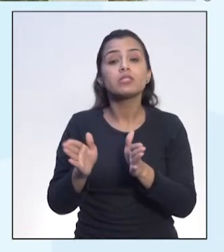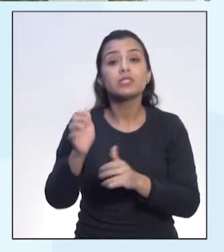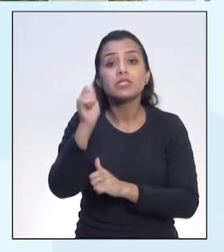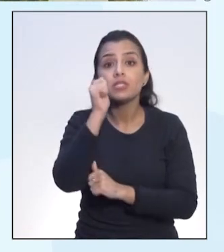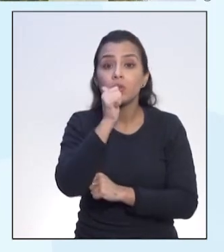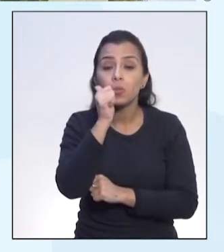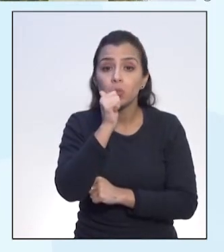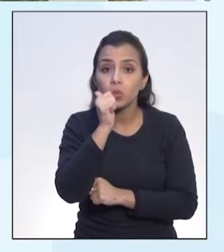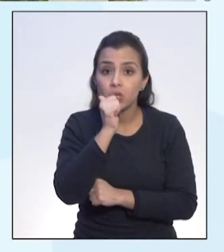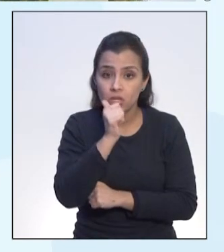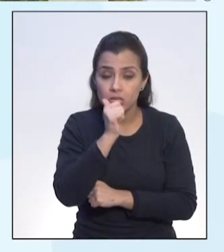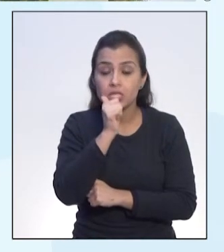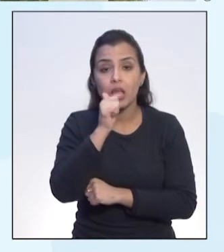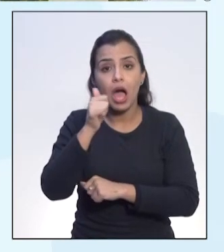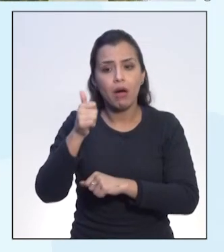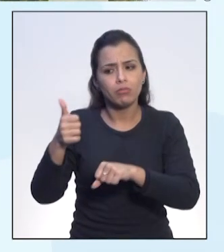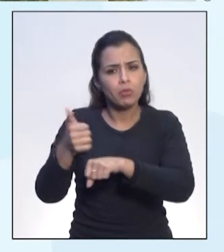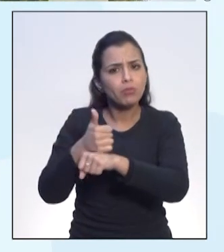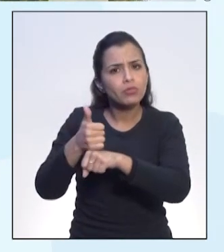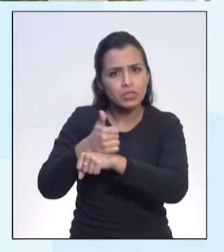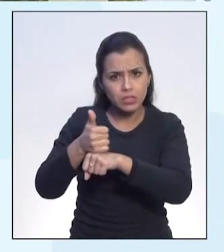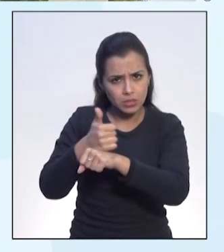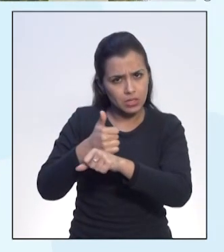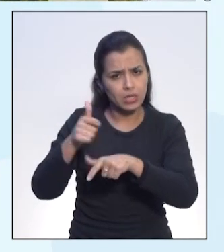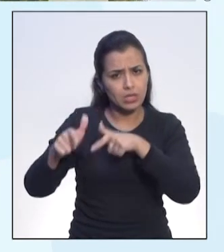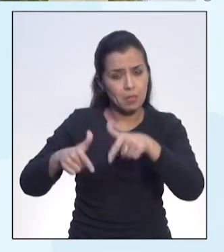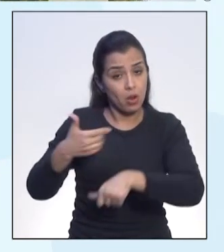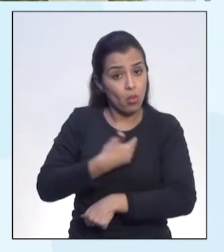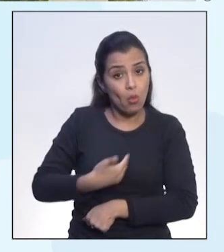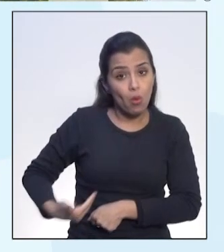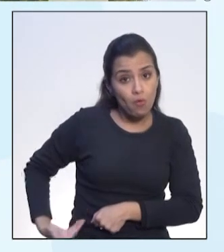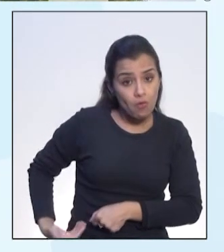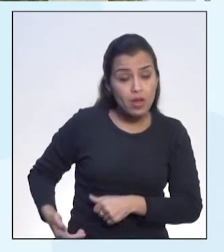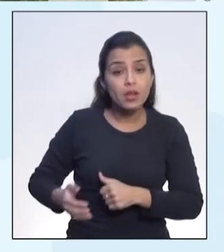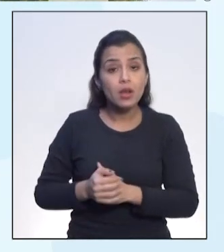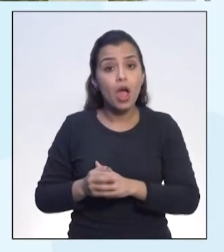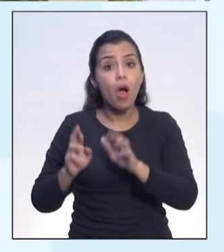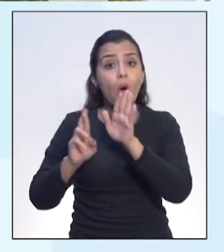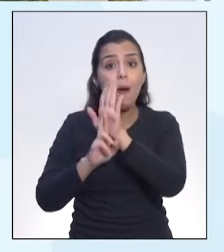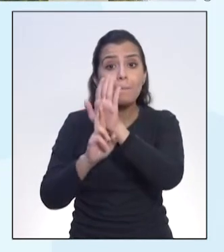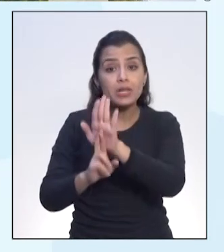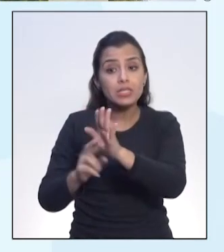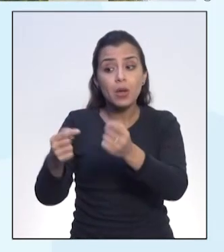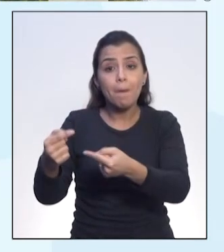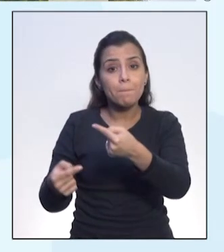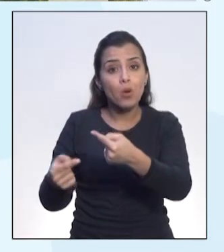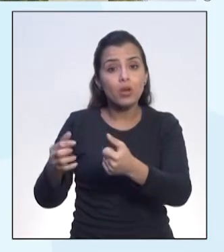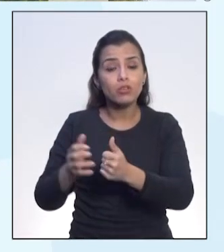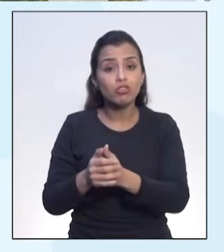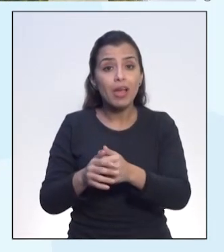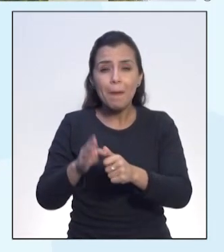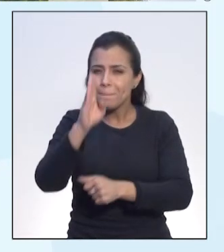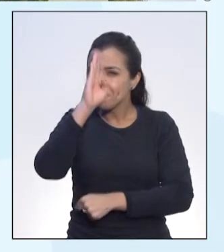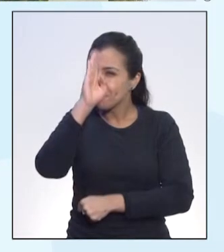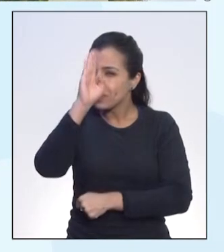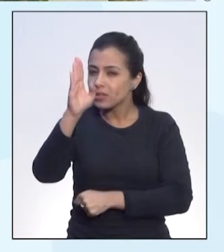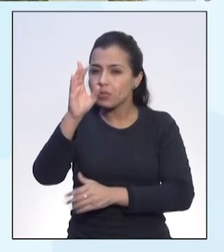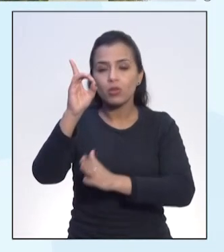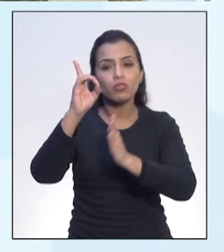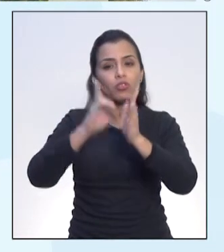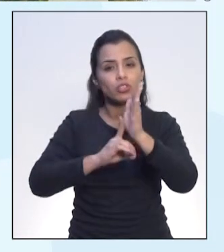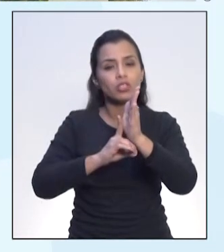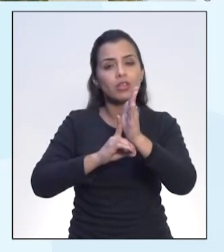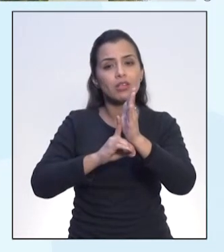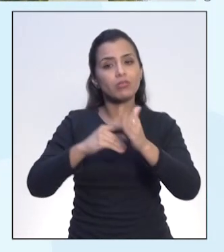mulheres a funções, a cargos governamentais, a representação política e, principalmente, ao direito à